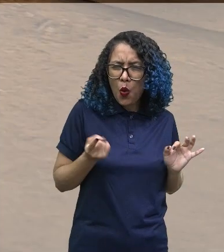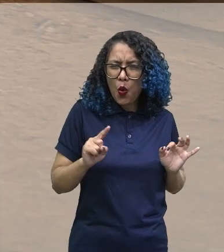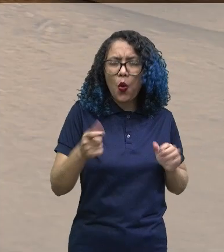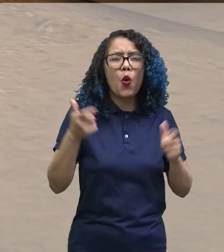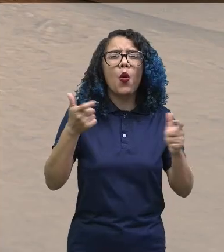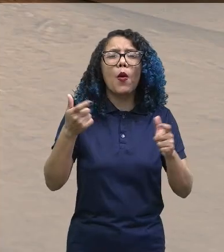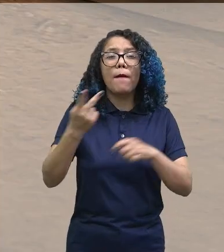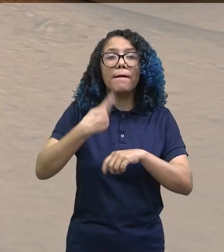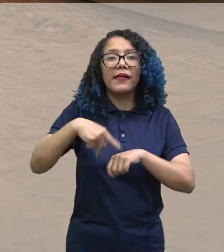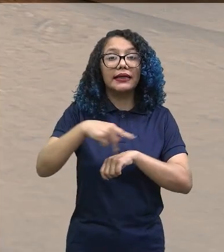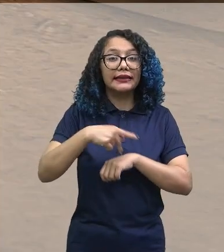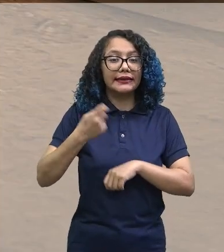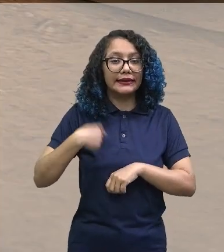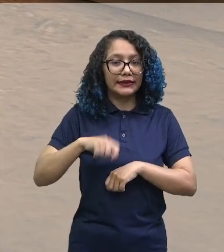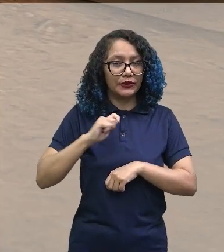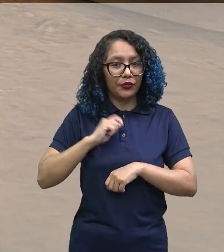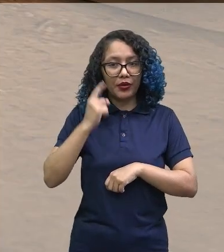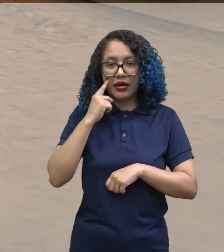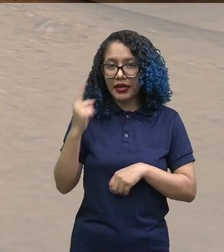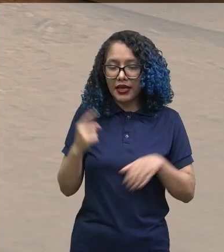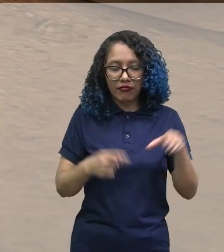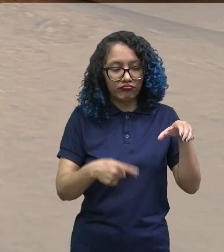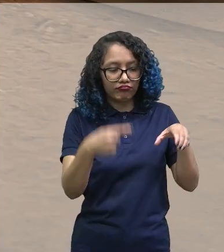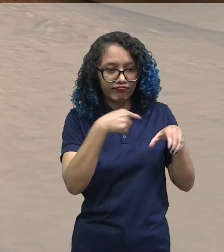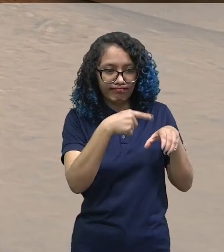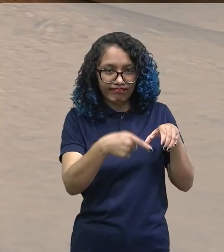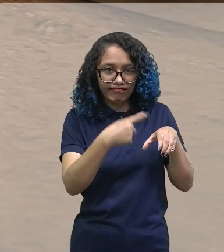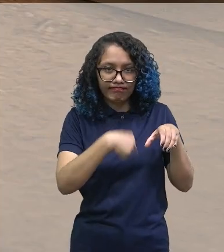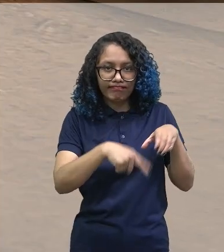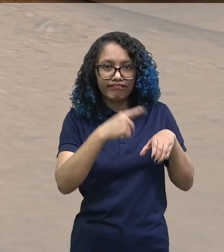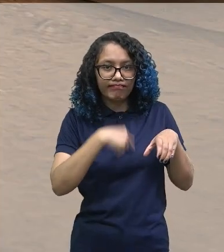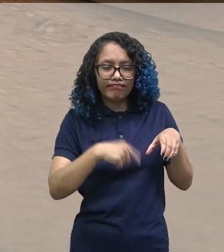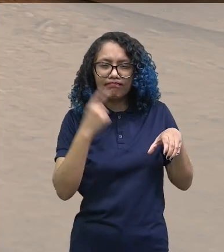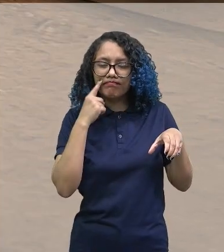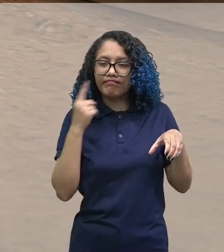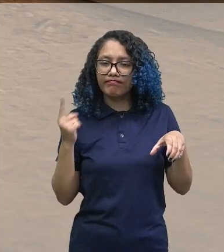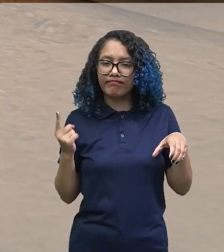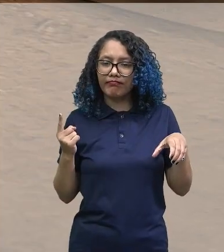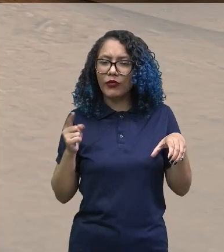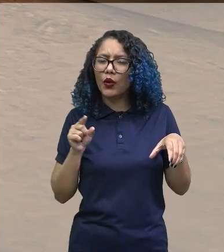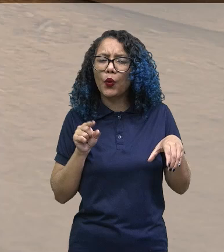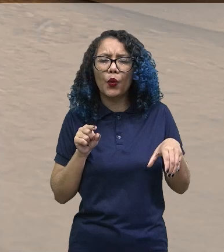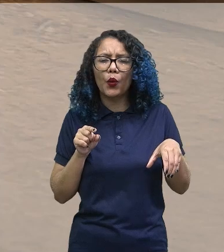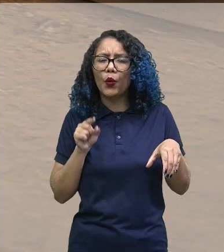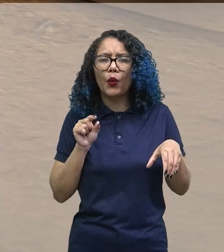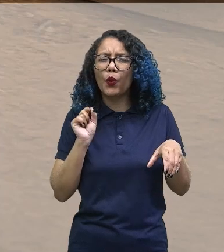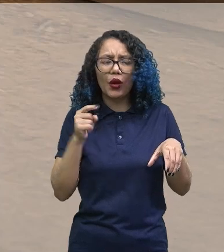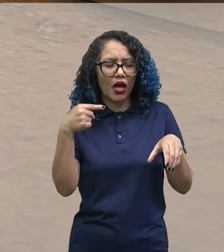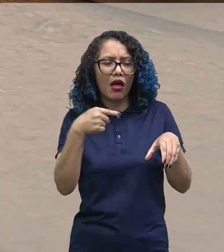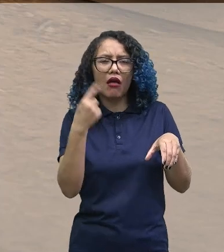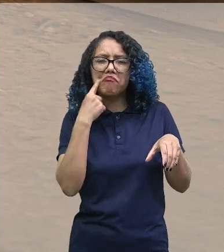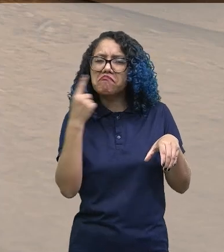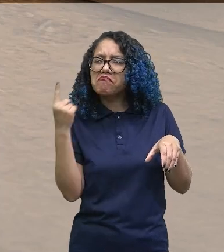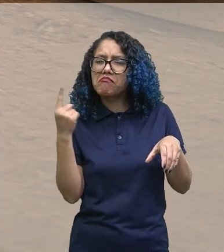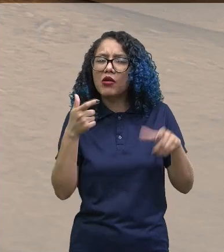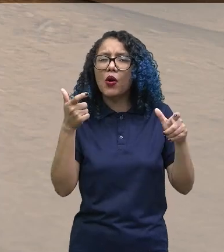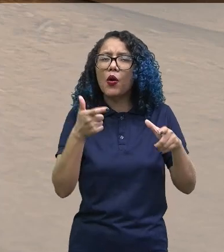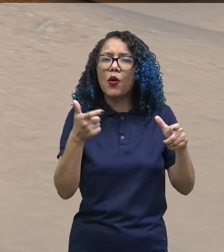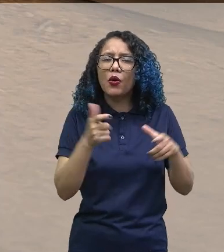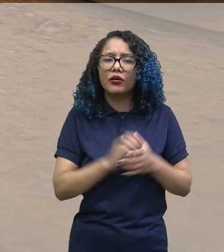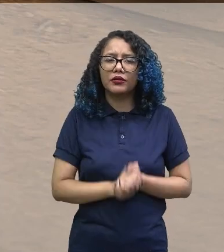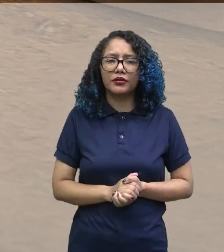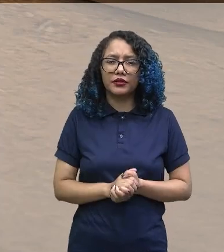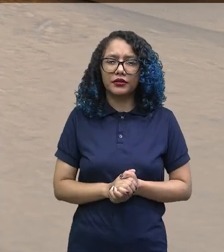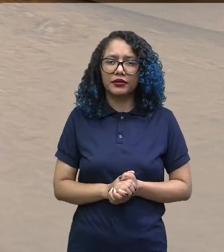na Espanha, né? É uma caverna, né? Essa caverna, que fica na cidade,